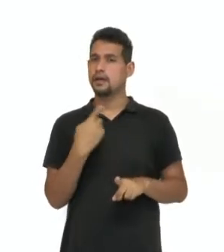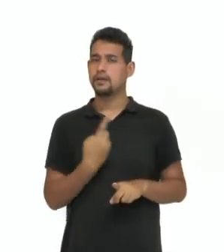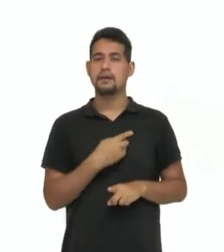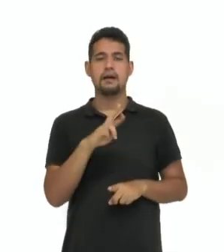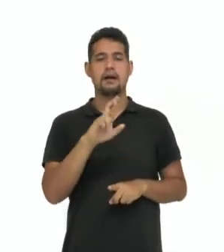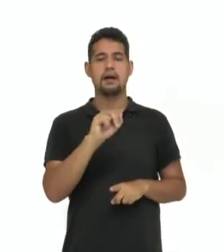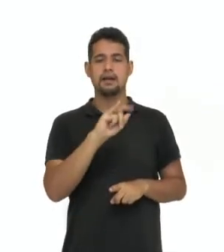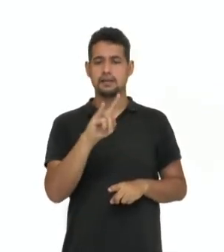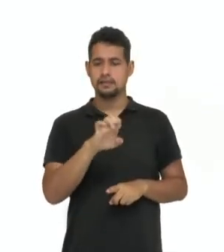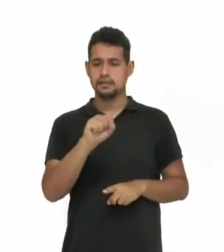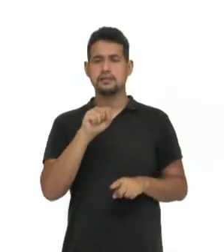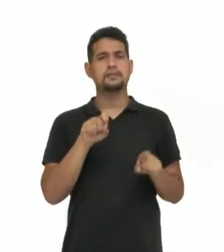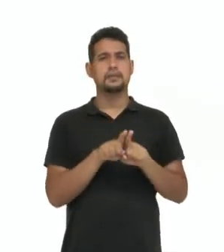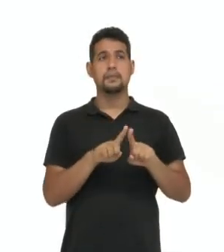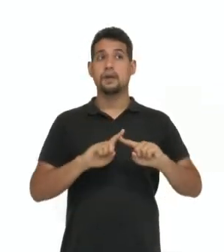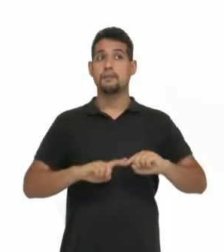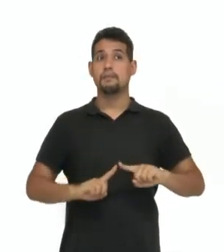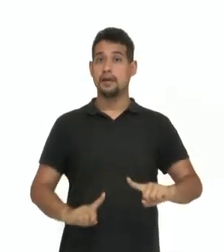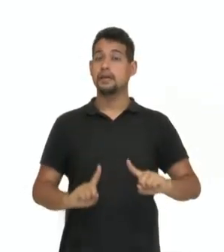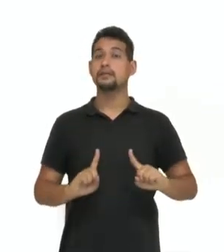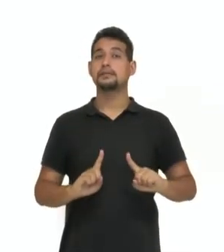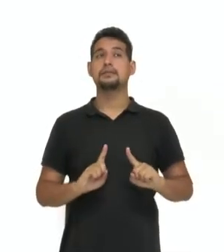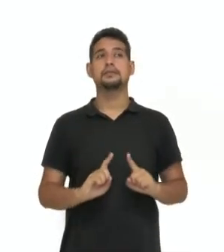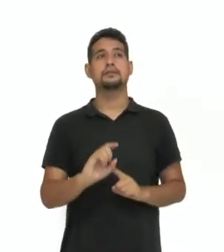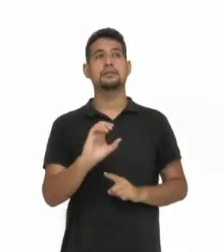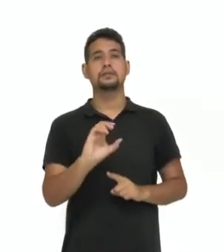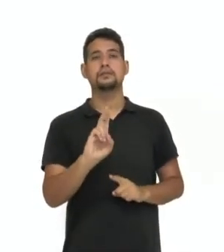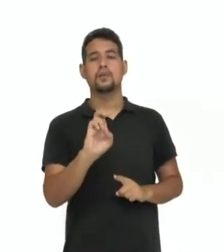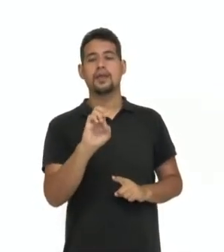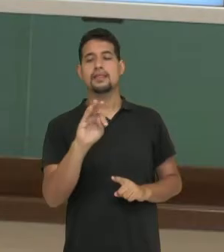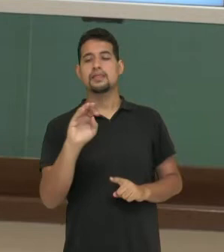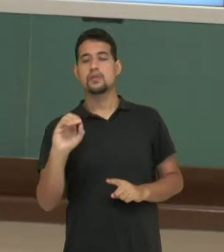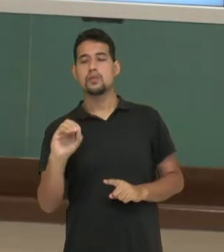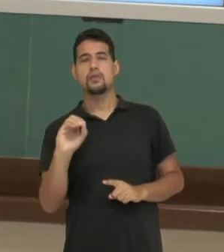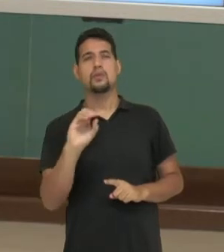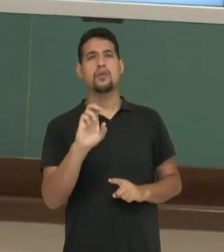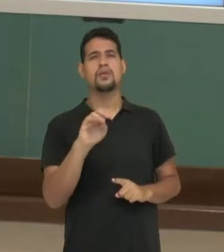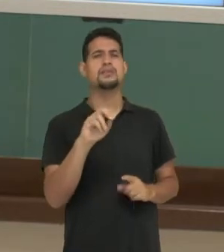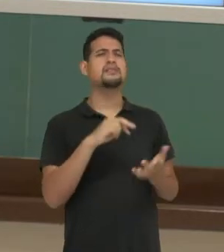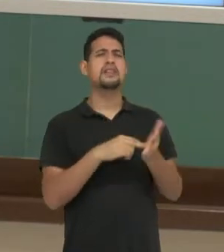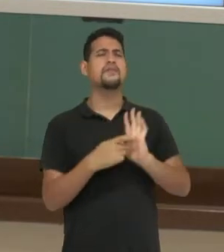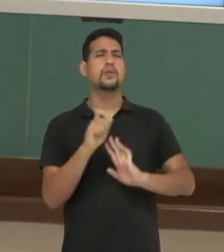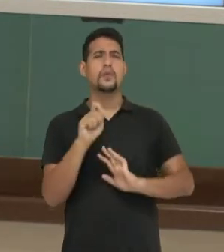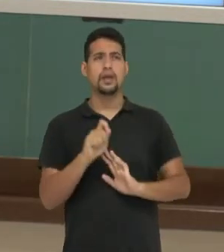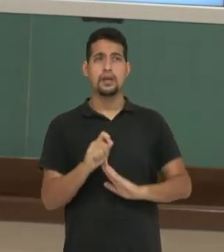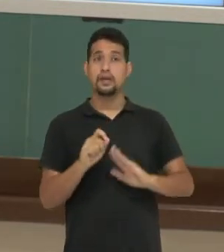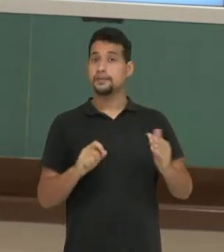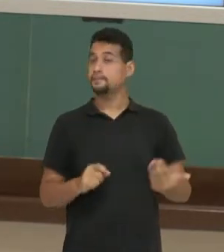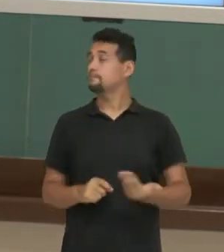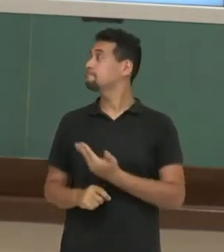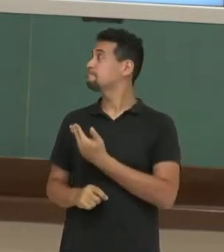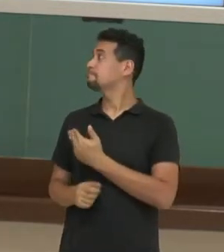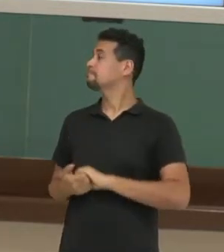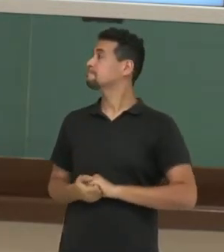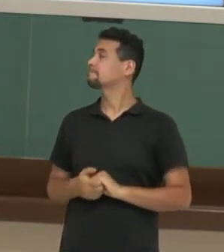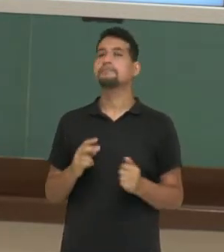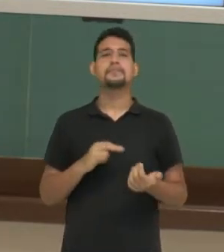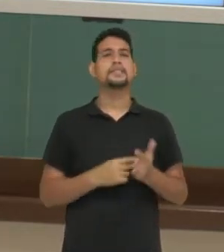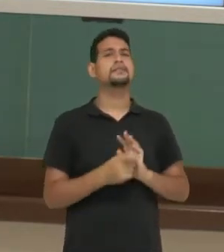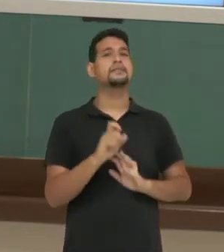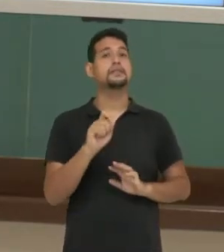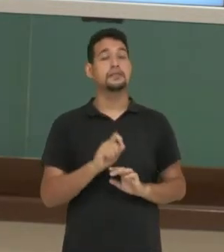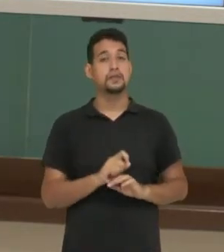Então, aqui é cuentacuentos. O que significa? Aqui, cuentacuentos é